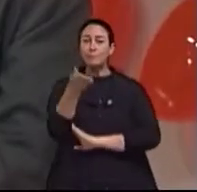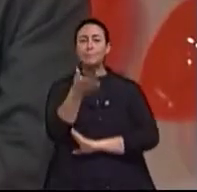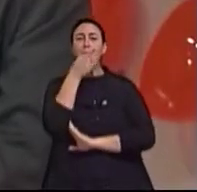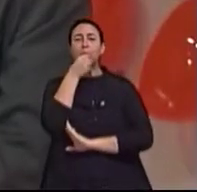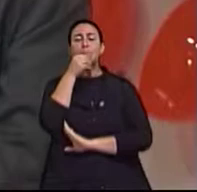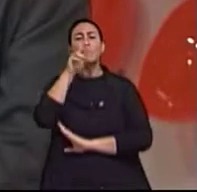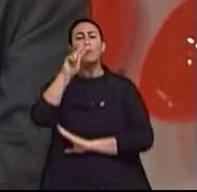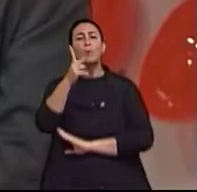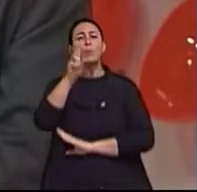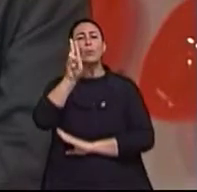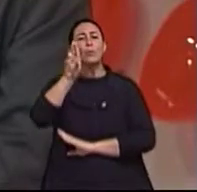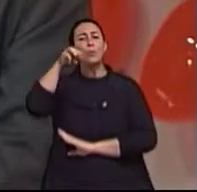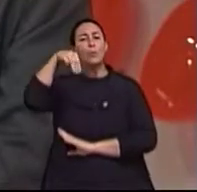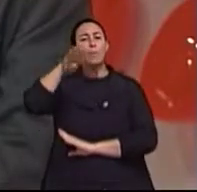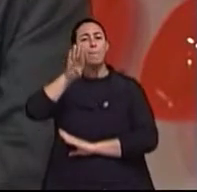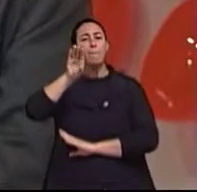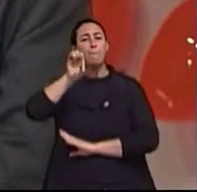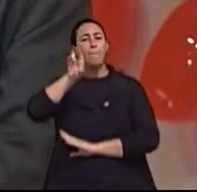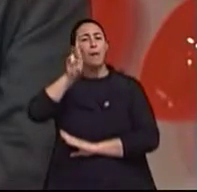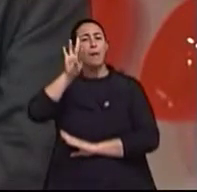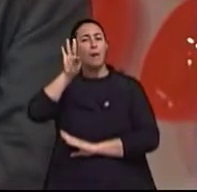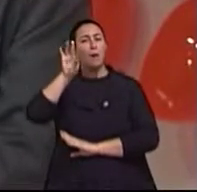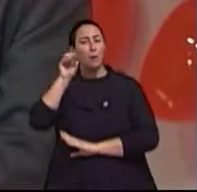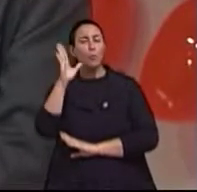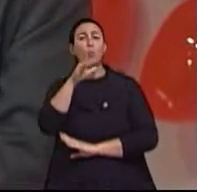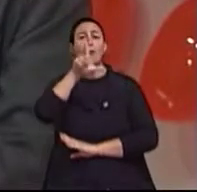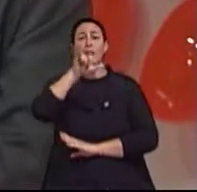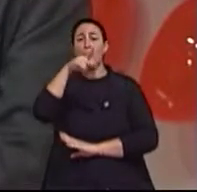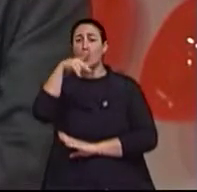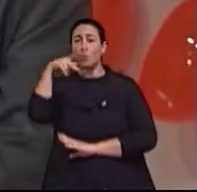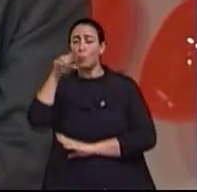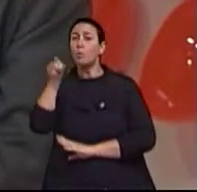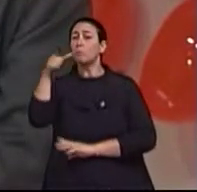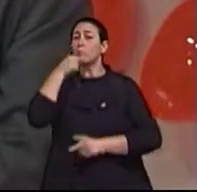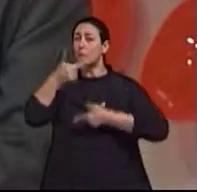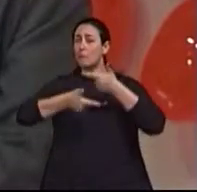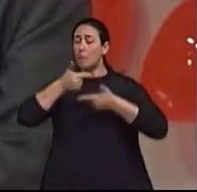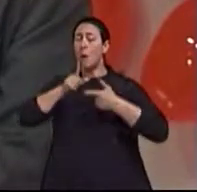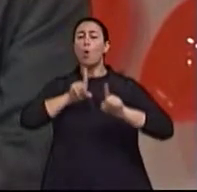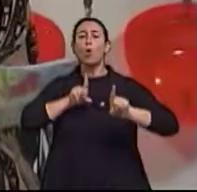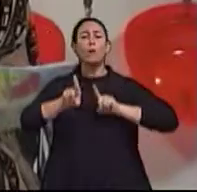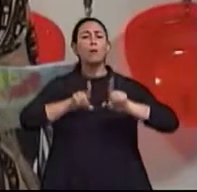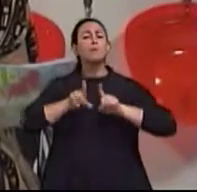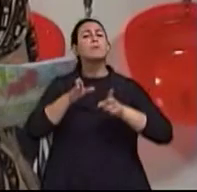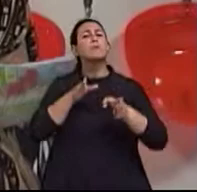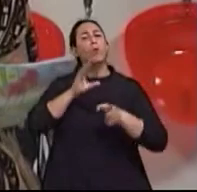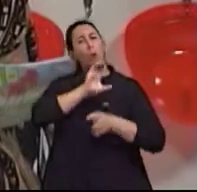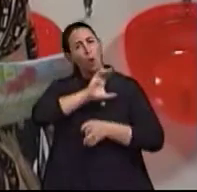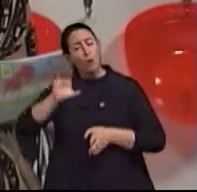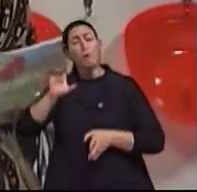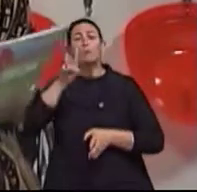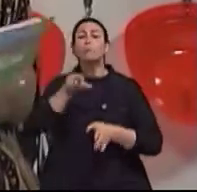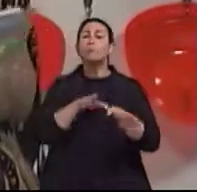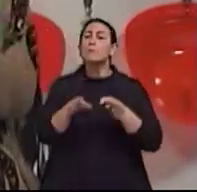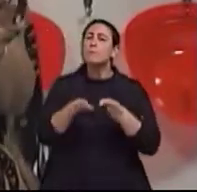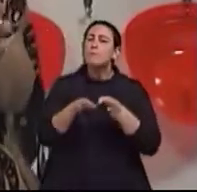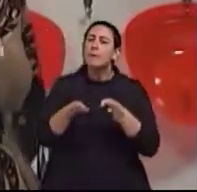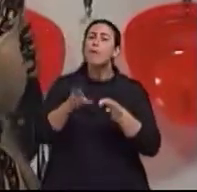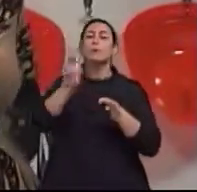coordenador do Programa Permanente de Acessibilidade da UBRA, a Universidade Luterana do Brasil.